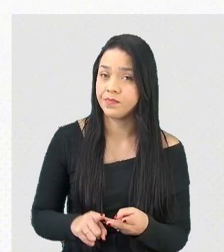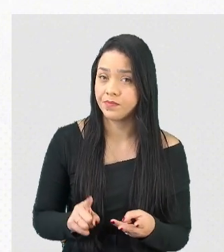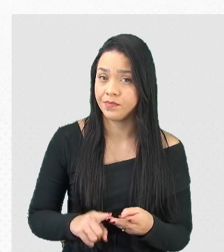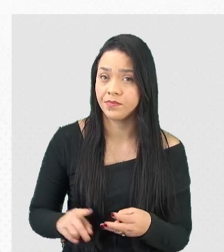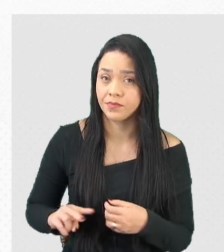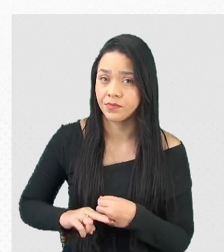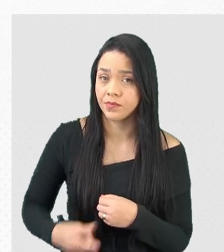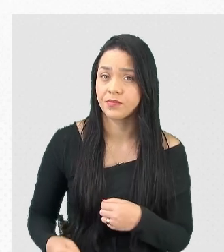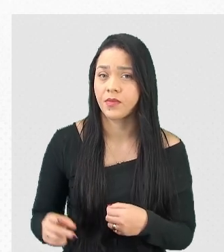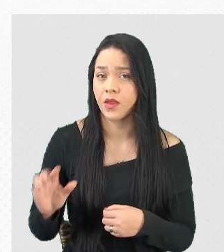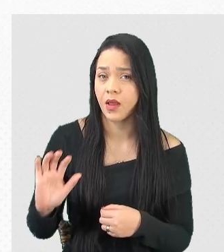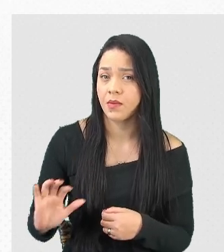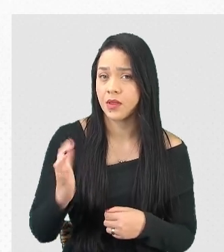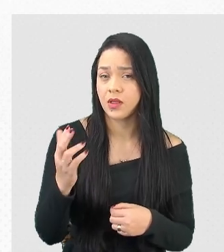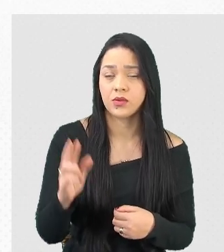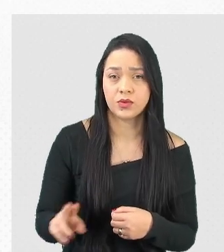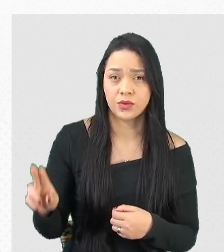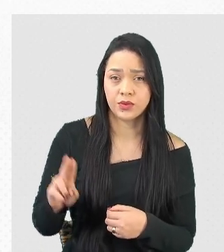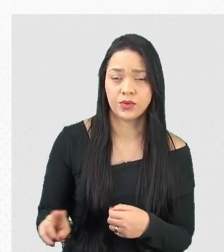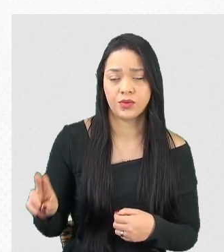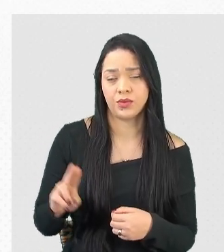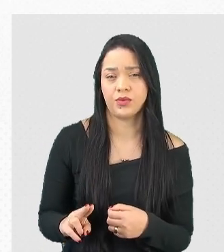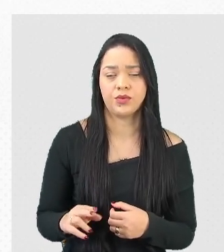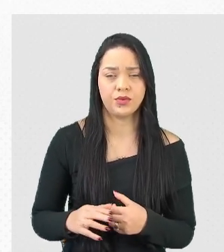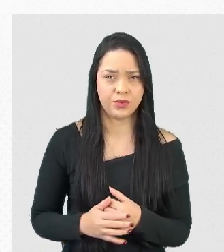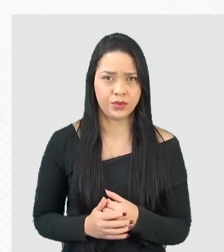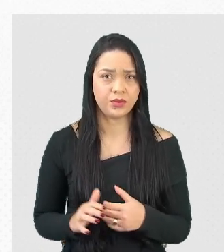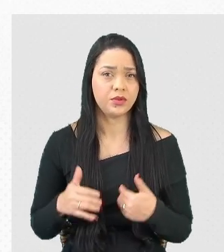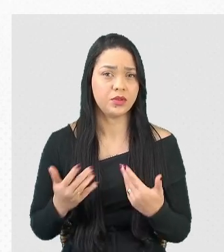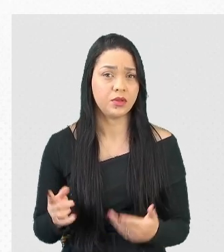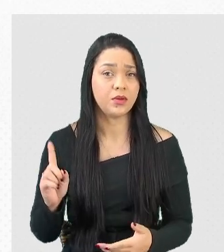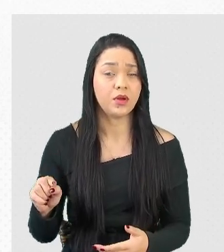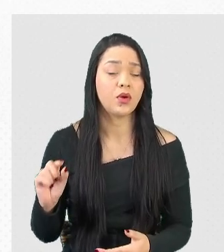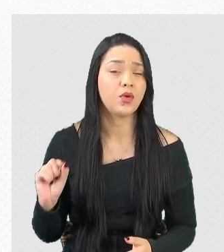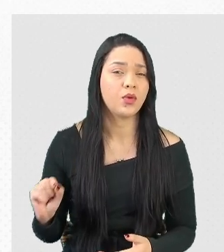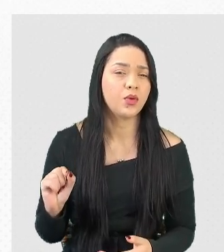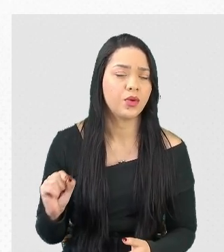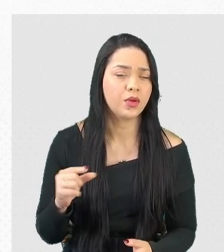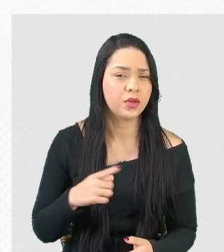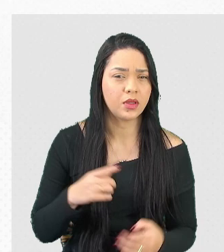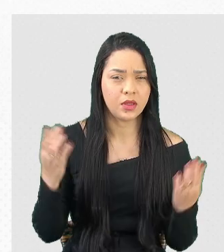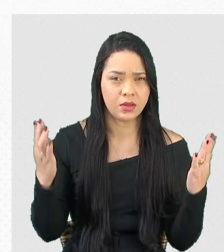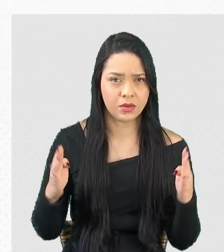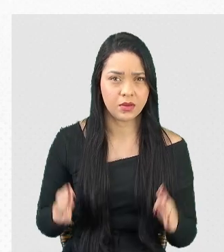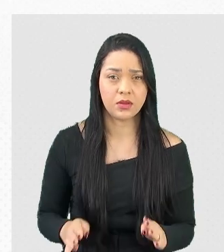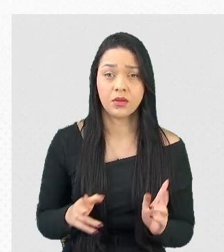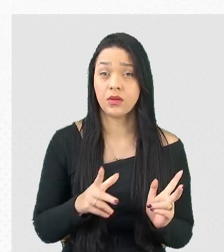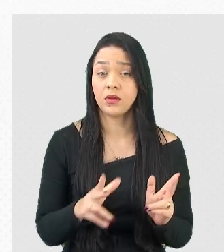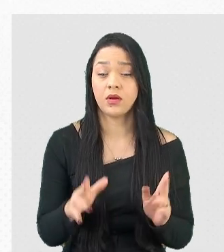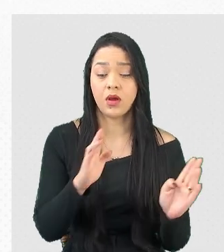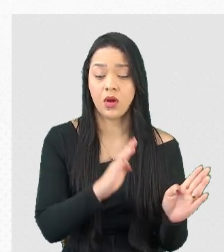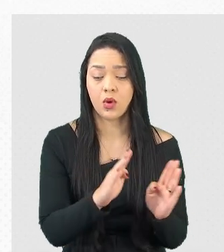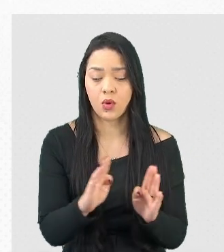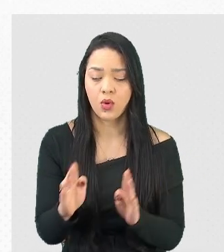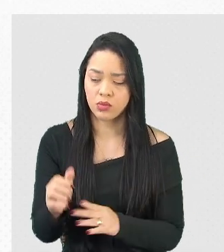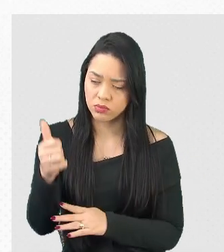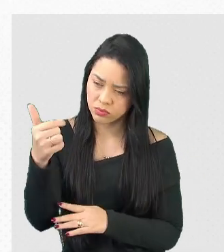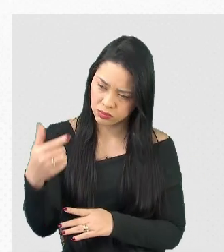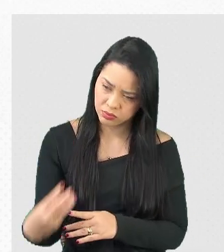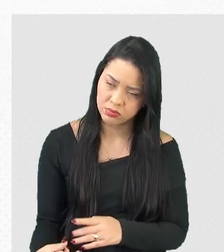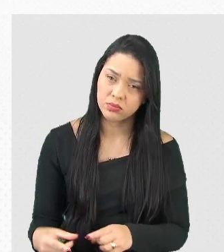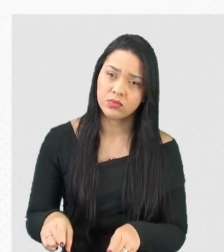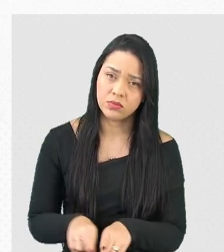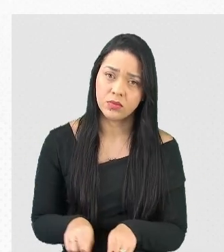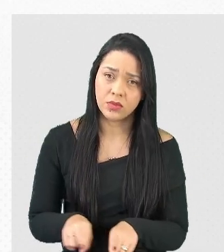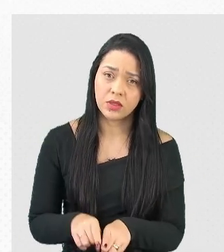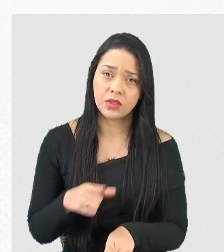Então, respectivamente, é na mesma ordem, tá? É muito bom entender essas expressões. Então, se é na mesma